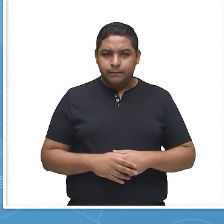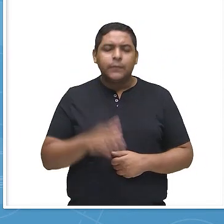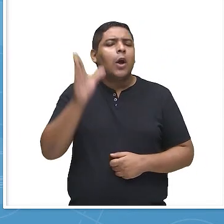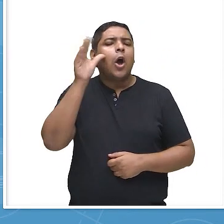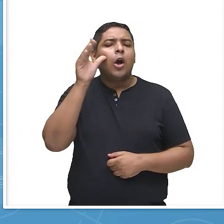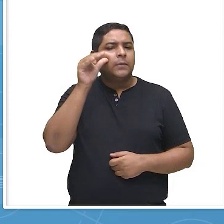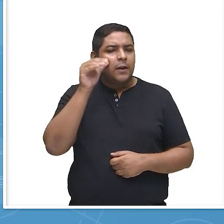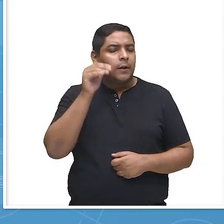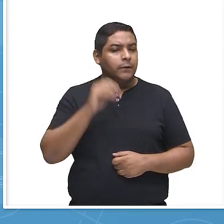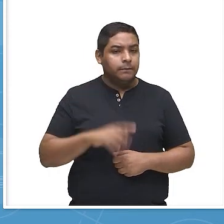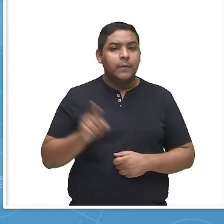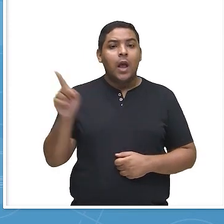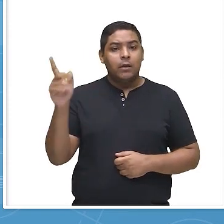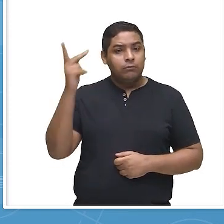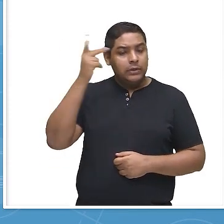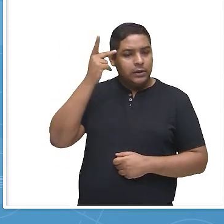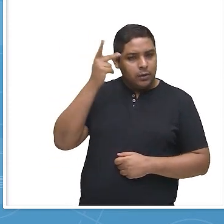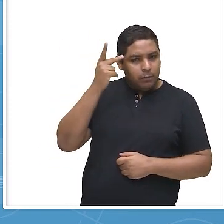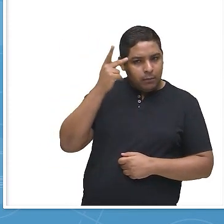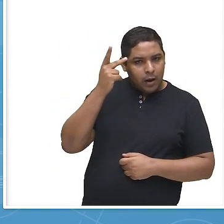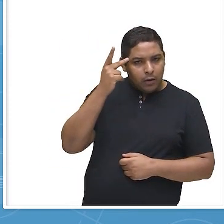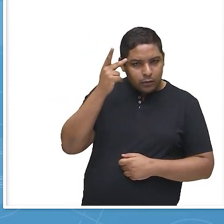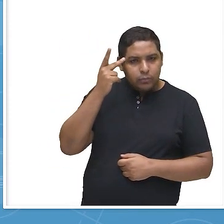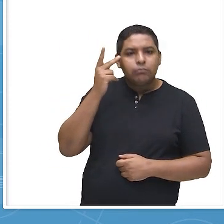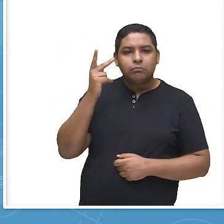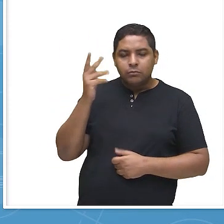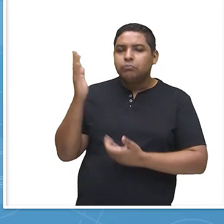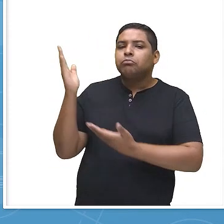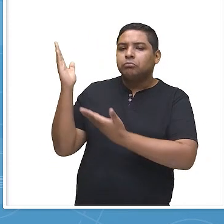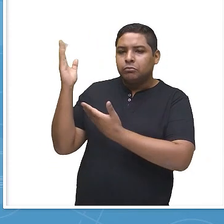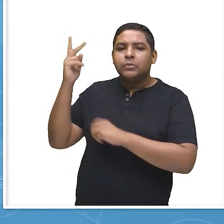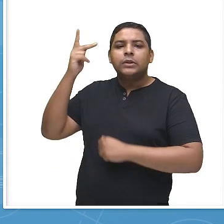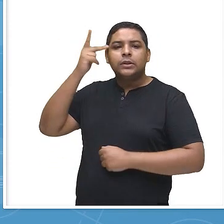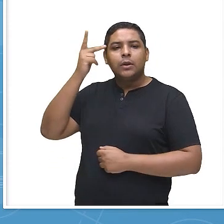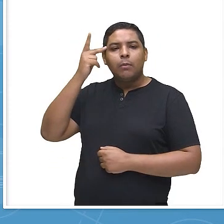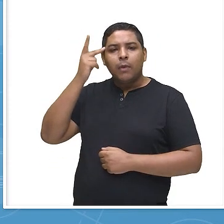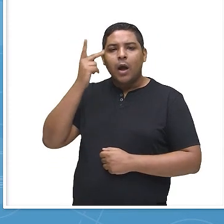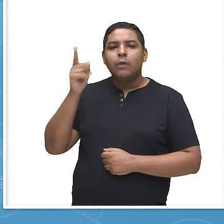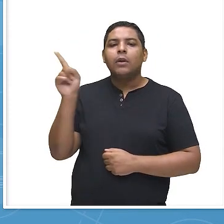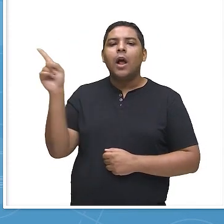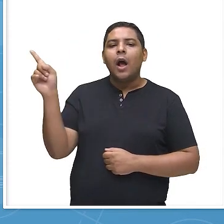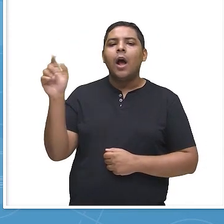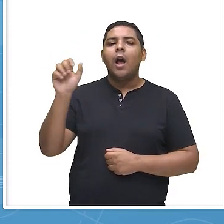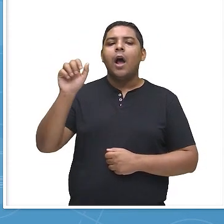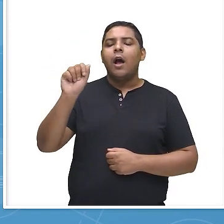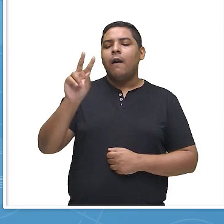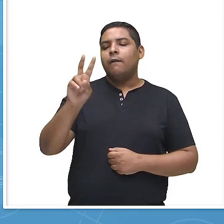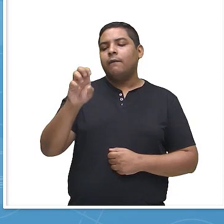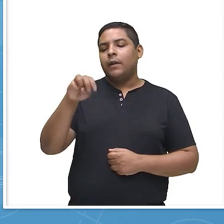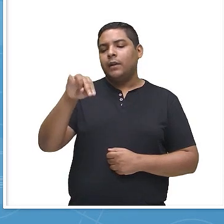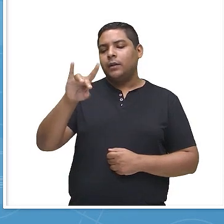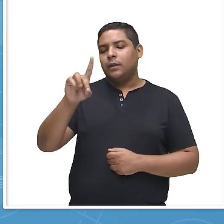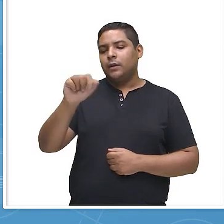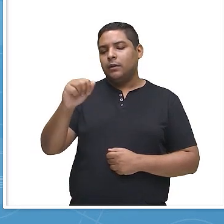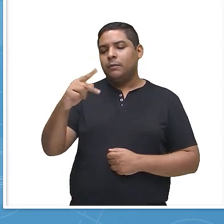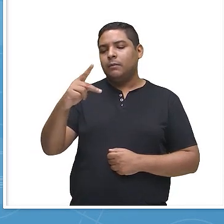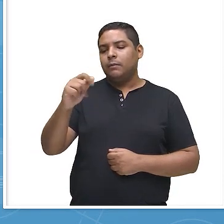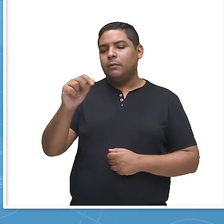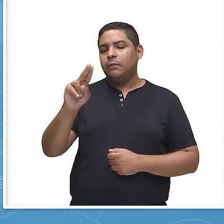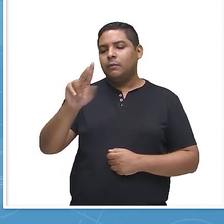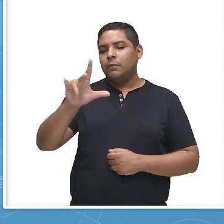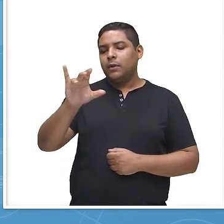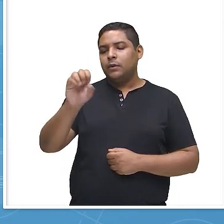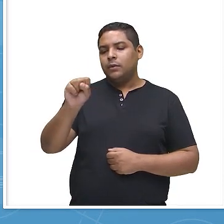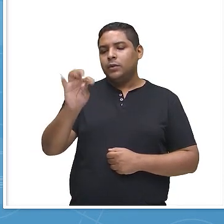Essa aqui é a cidade de São Paulo, tá? A Avenida Paulista, olha como ela era antes, no início do século, tá? Século XX,